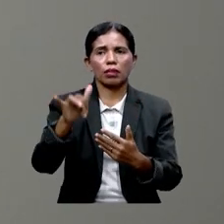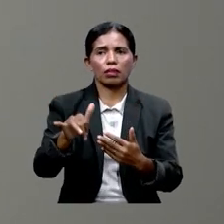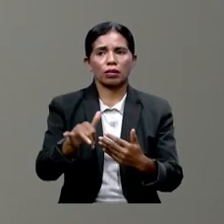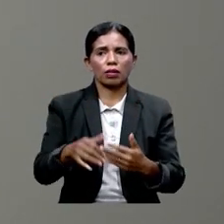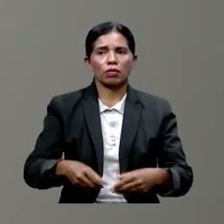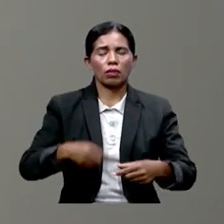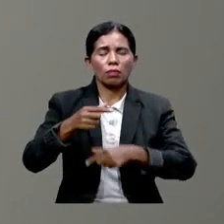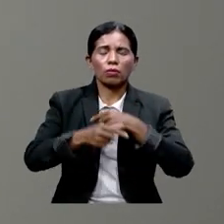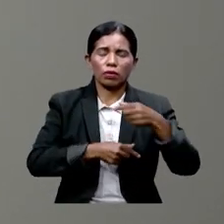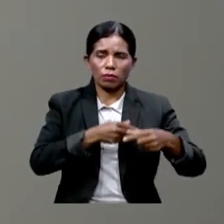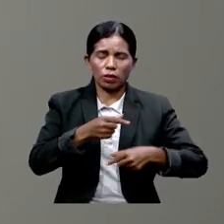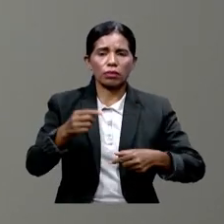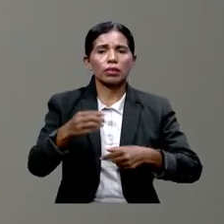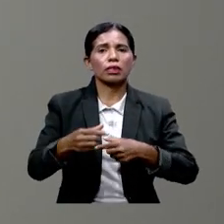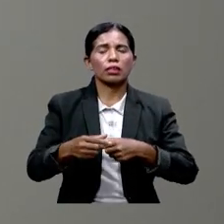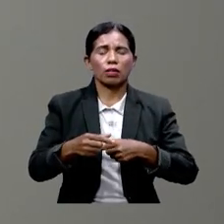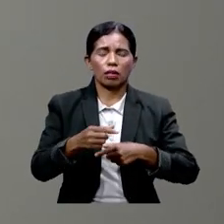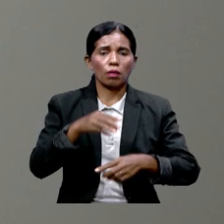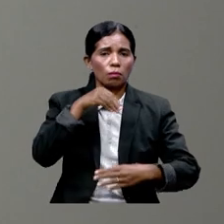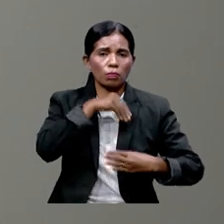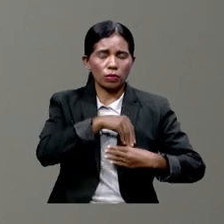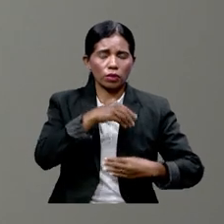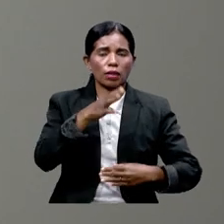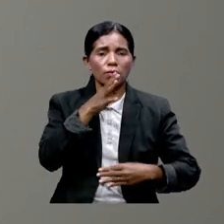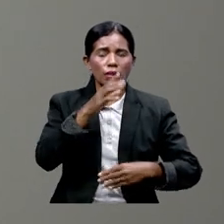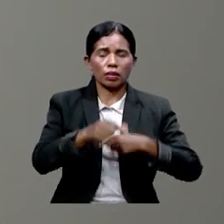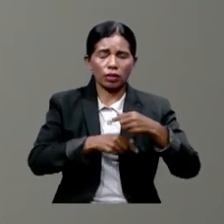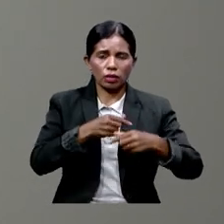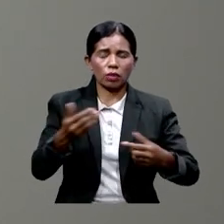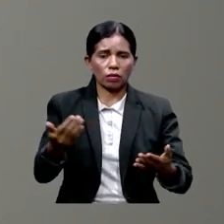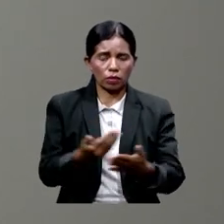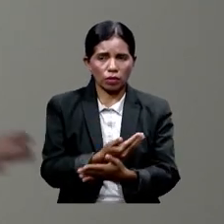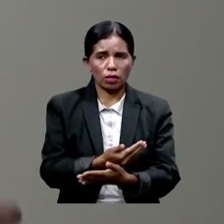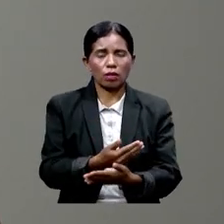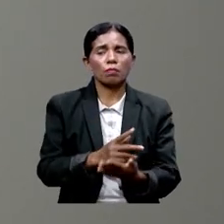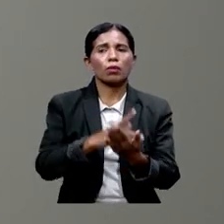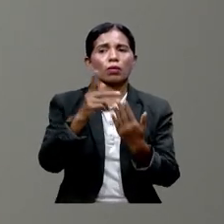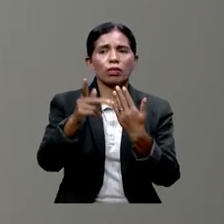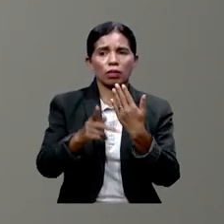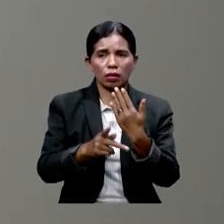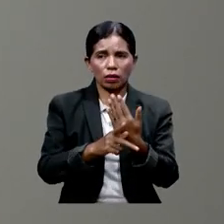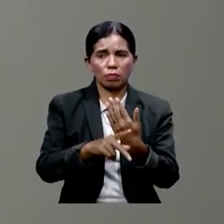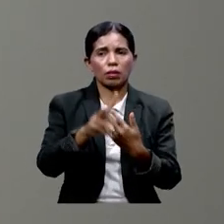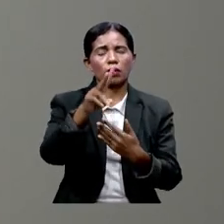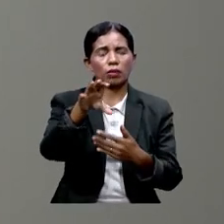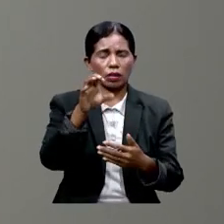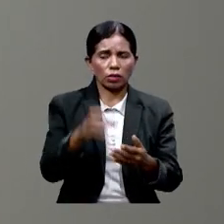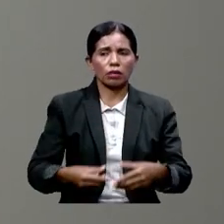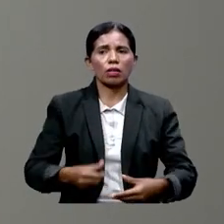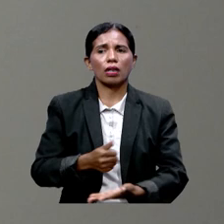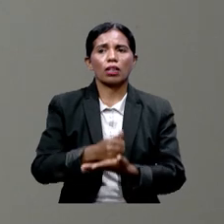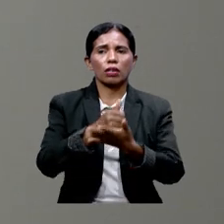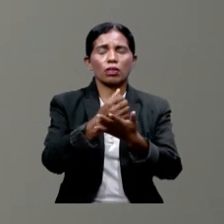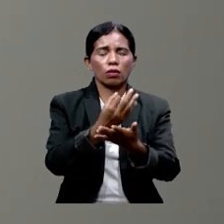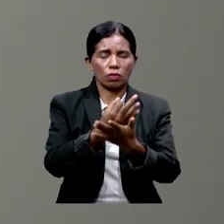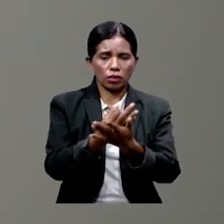mãe geração fon programa ida subsídio $200 nemos ajuda a família sira atu hasa ser ne nutrição ho san kes